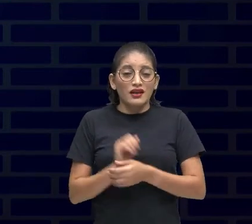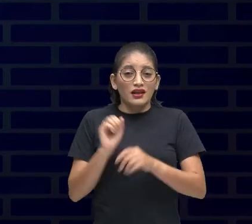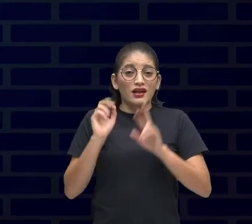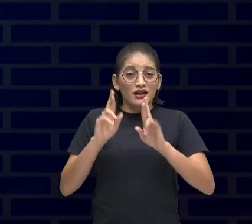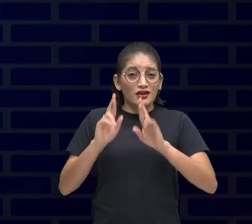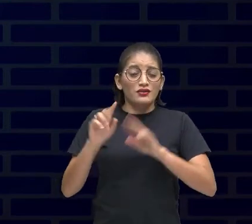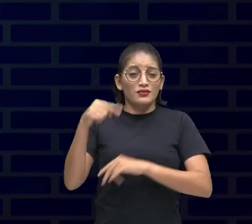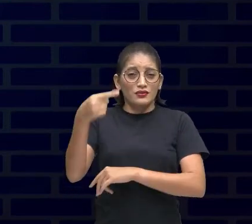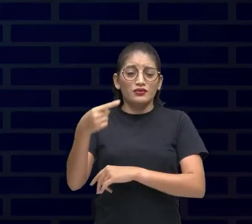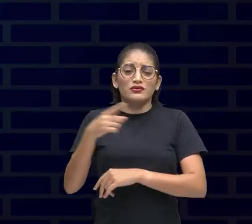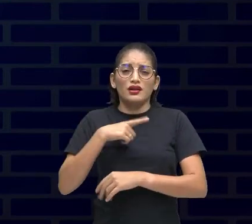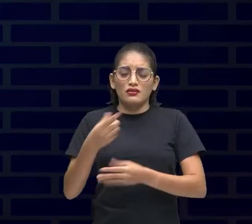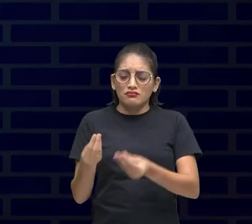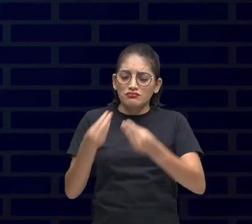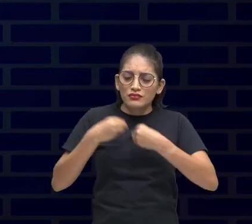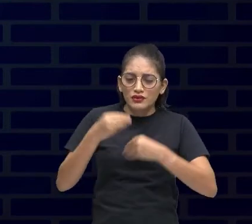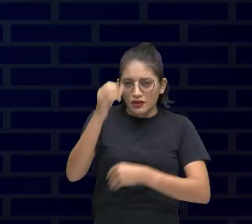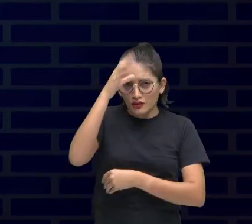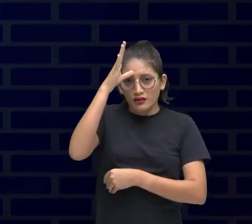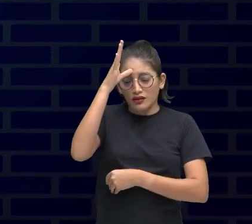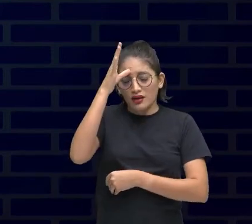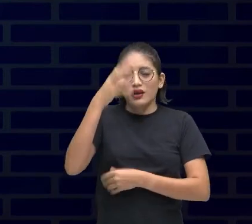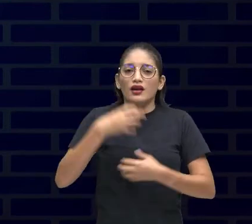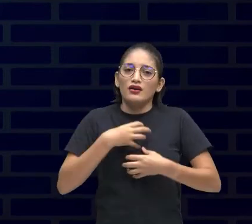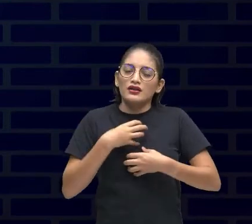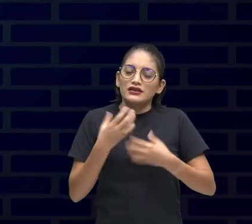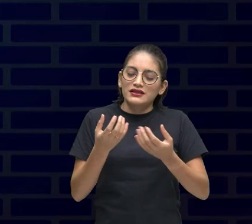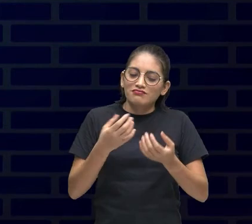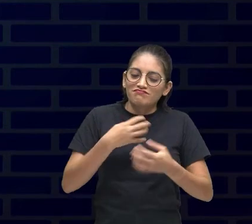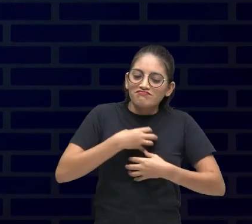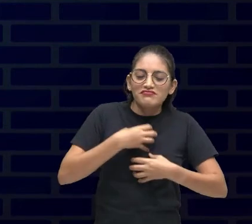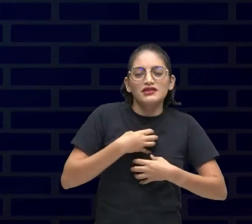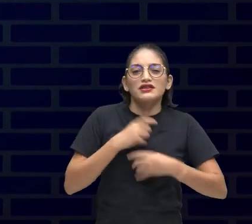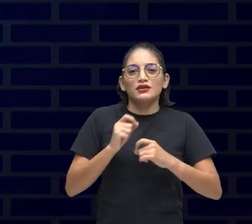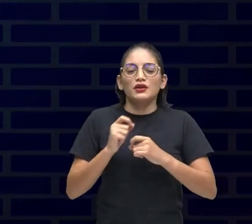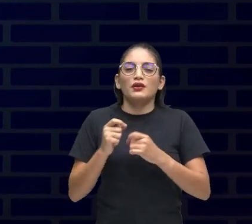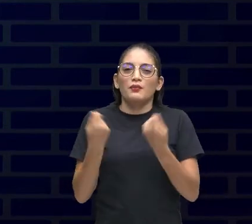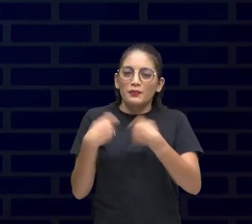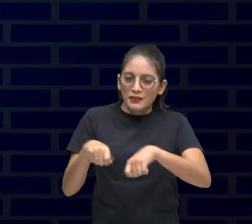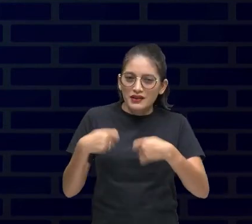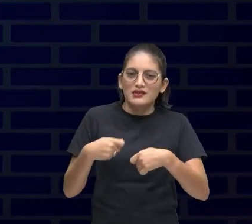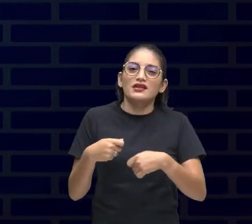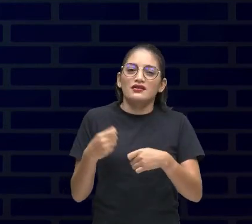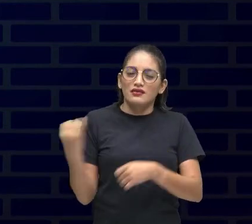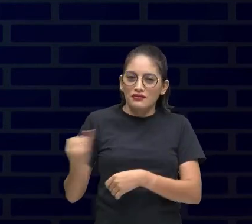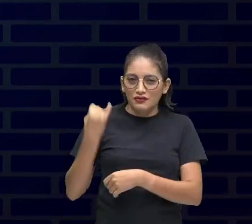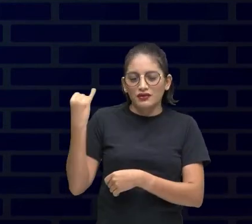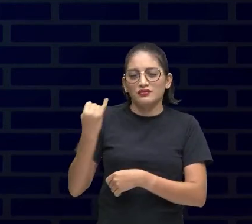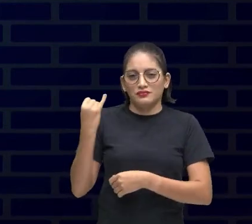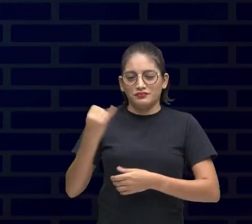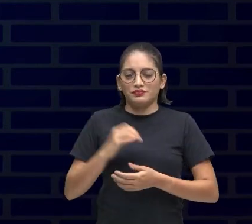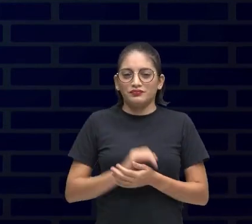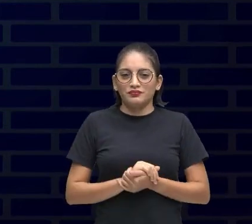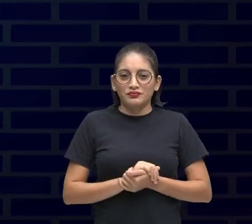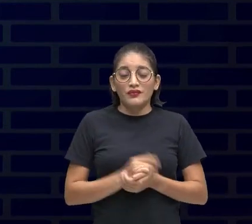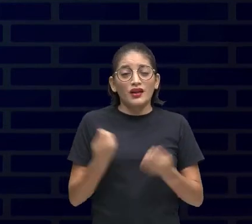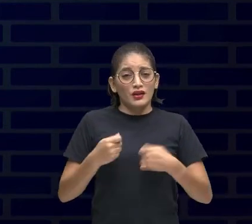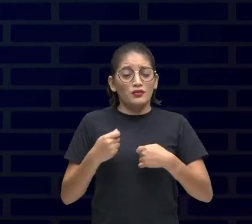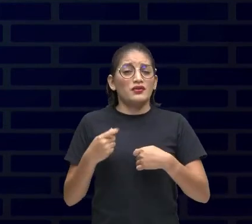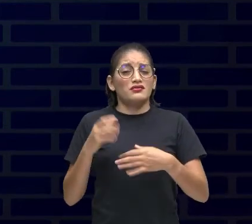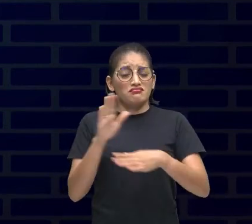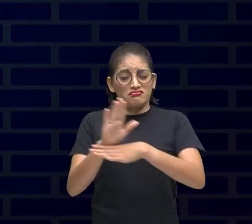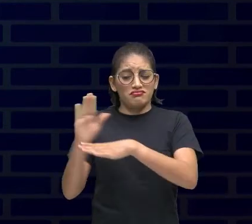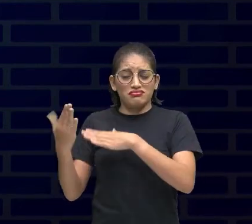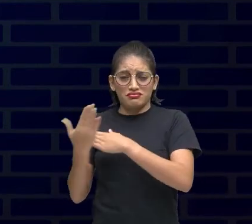Conselho de conhecimento Gosto de me sentir útil onde eu estou E quando eu mais preciso de ajuda para escolher o meu curso da faculdade O professor desmanchou todas as